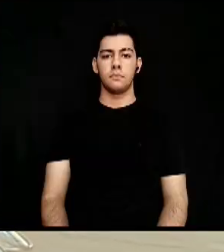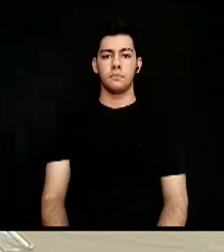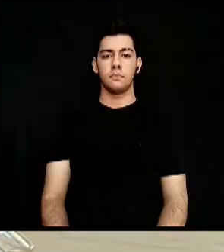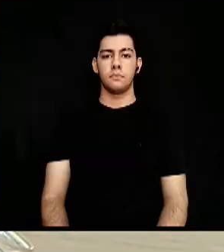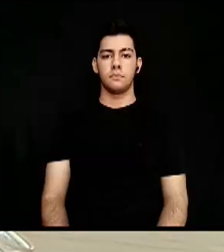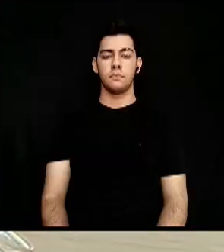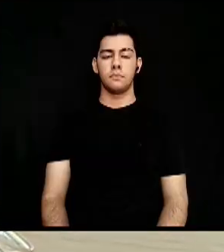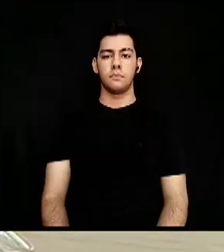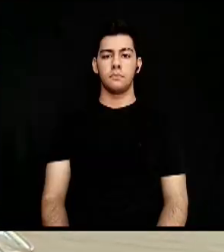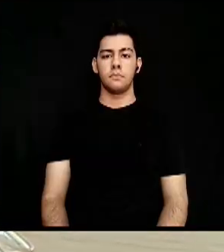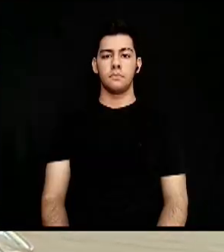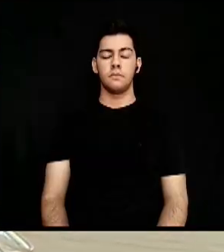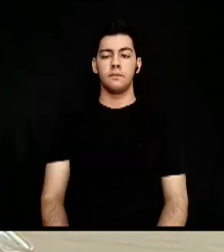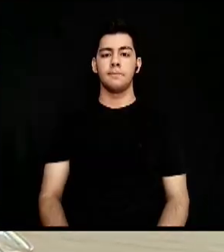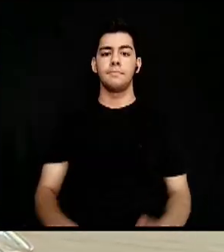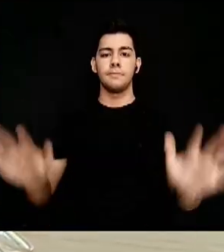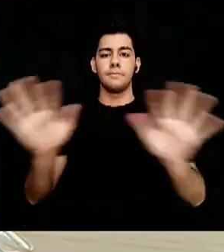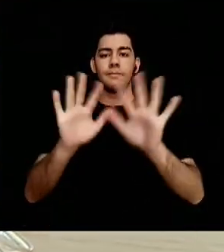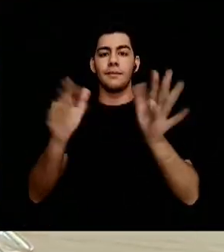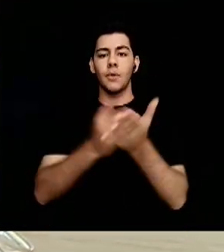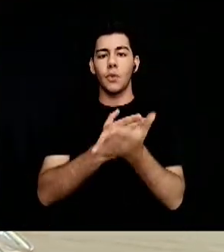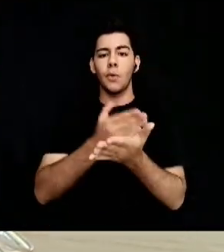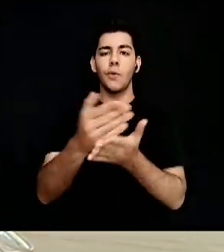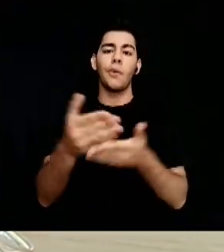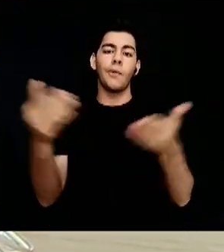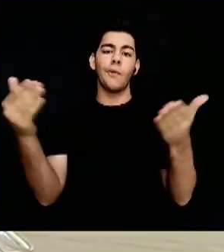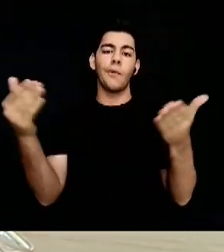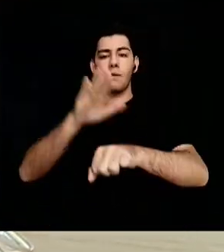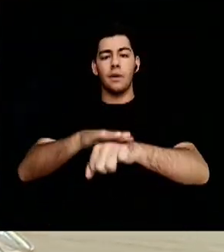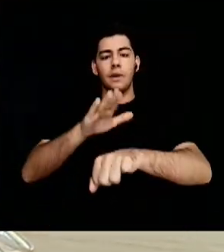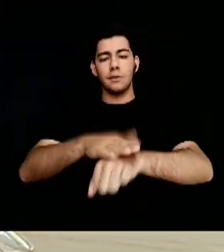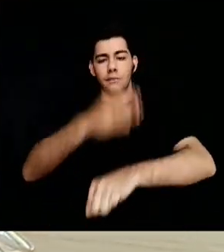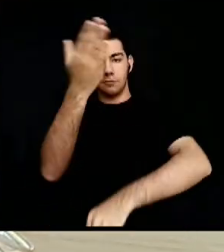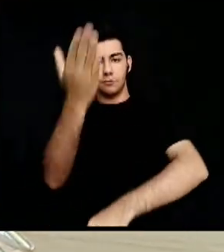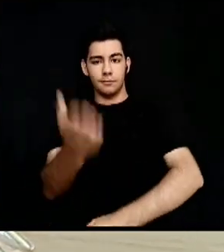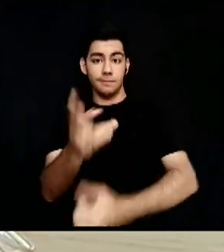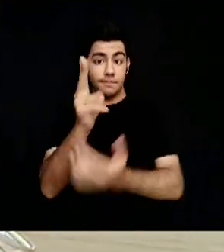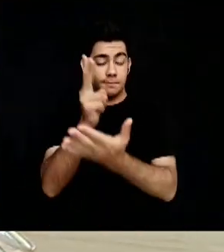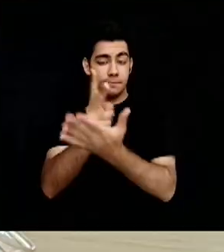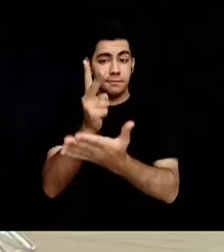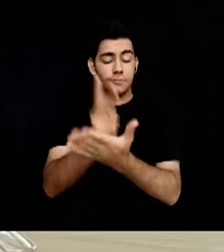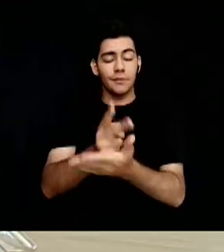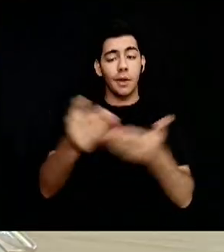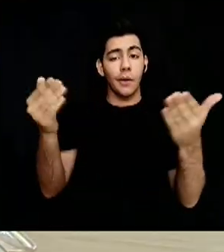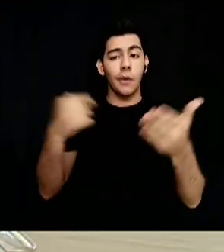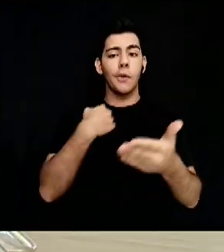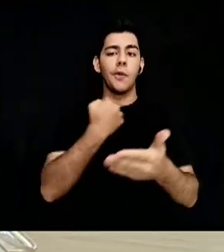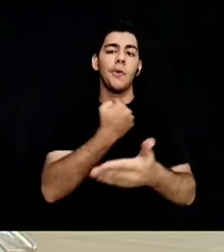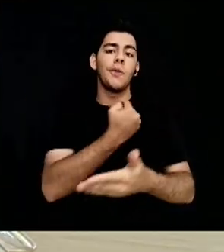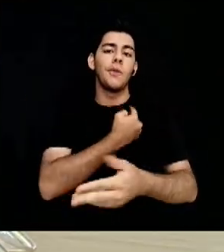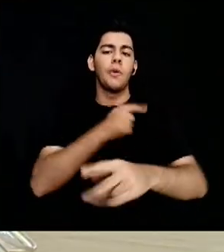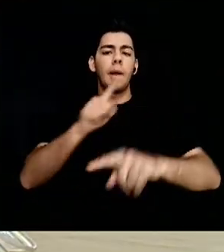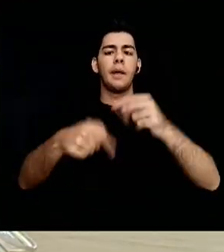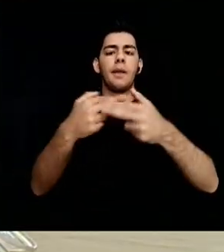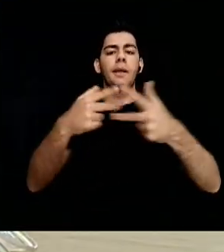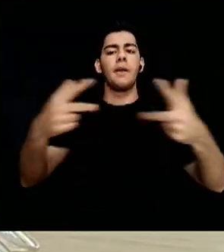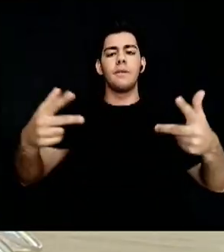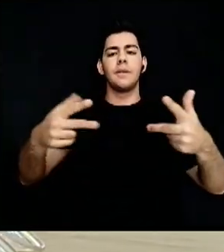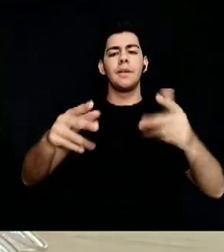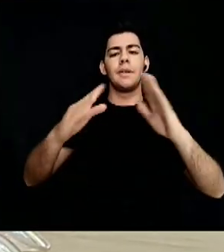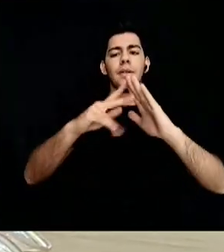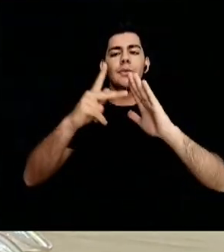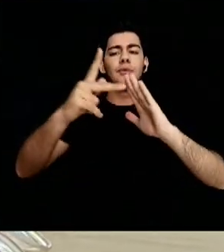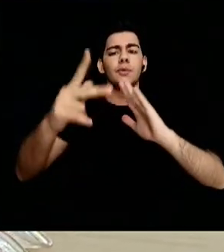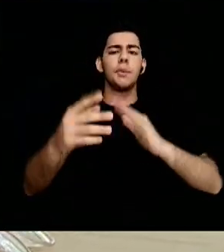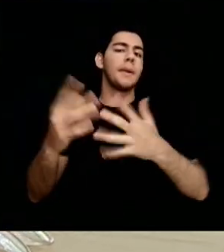gente, começando mais um Faça Você Mesmo e dessa vez o produto vai enfeitar sua casa. Quem não gosta de uma casa toda